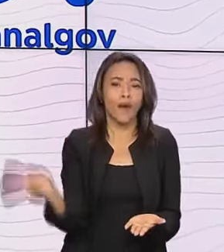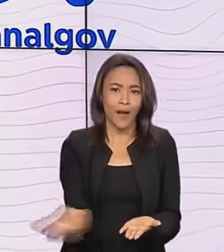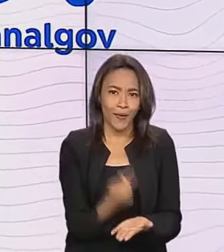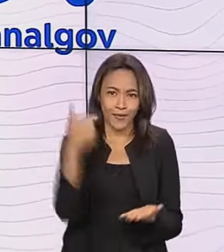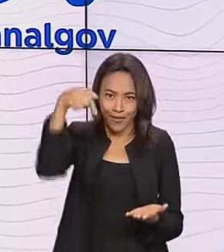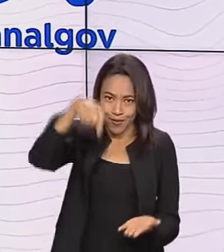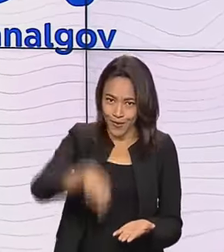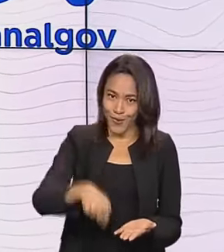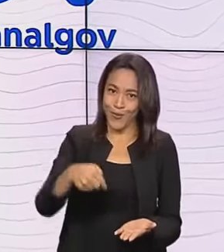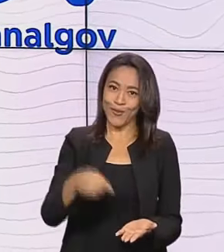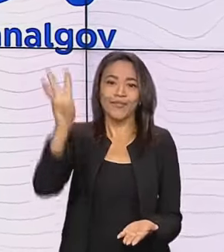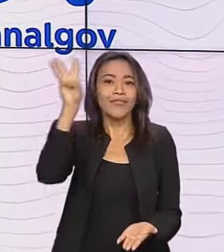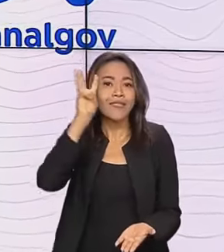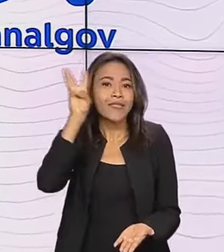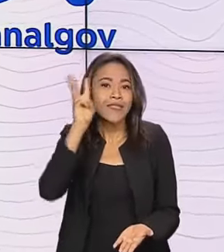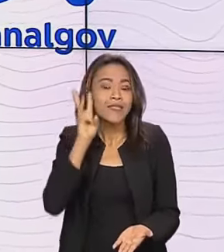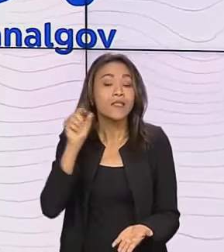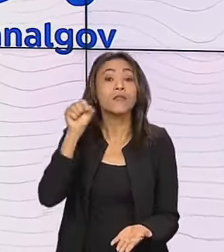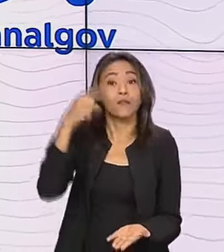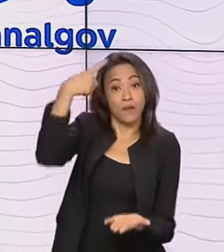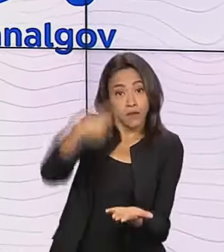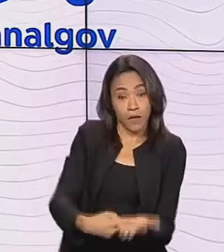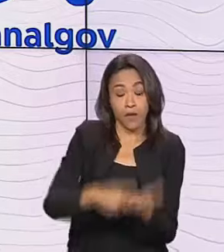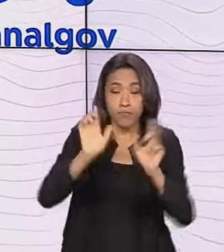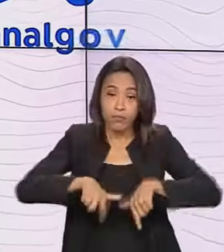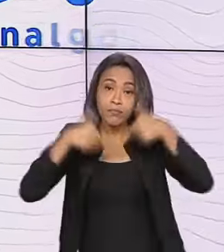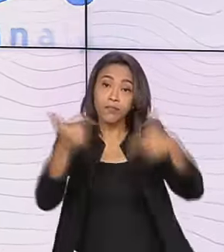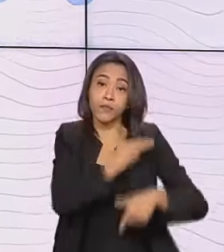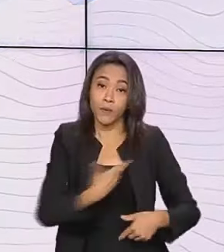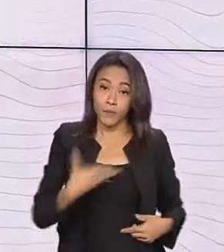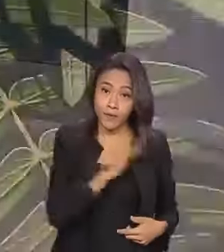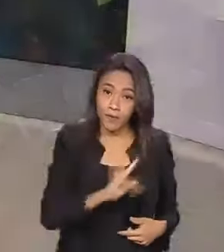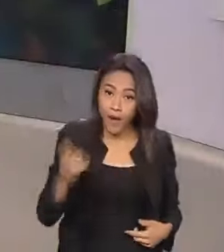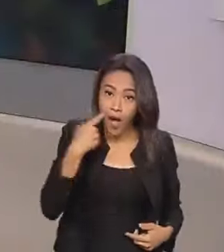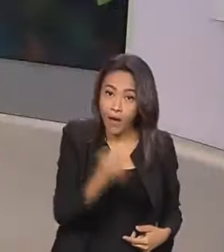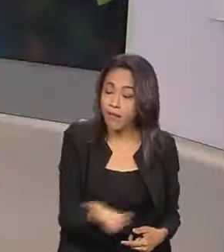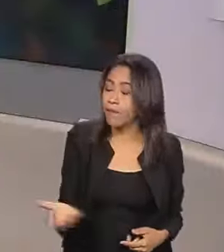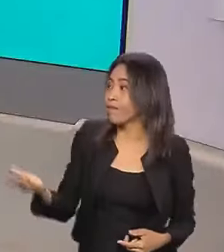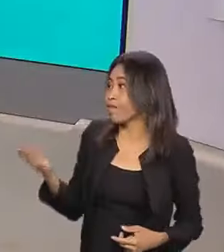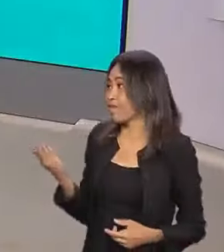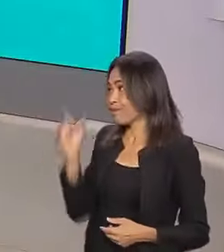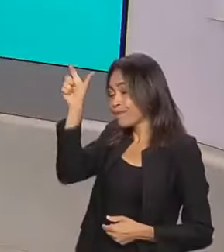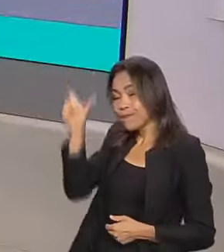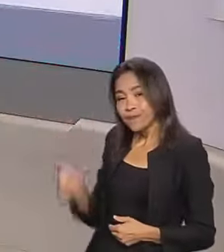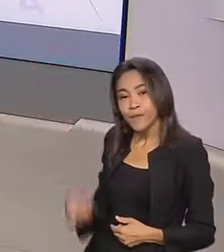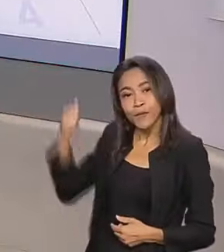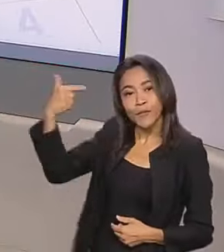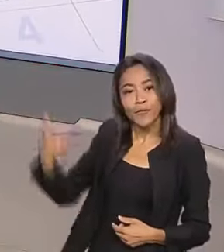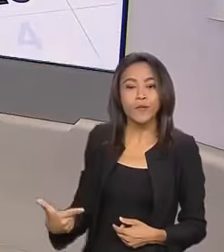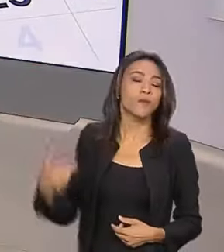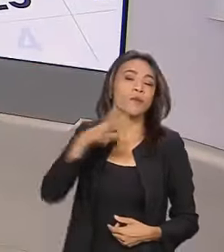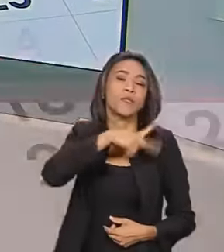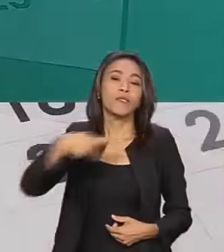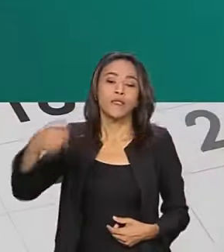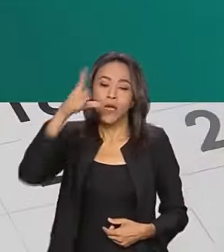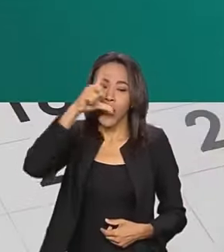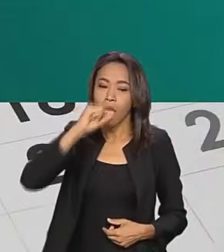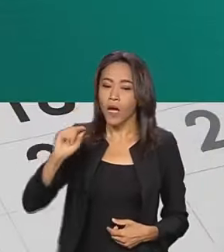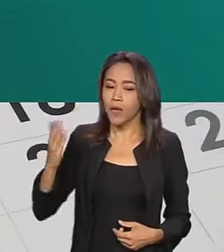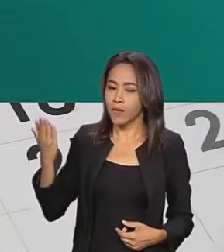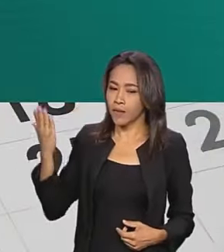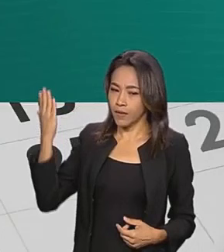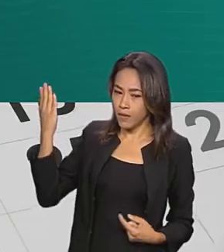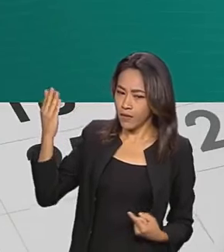nesta terça-feira na agenda do governo federal o vice-presidente ministro Geraldo Alckmin entende